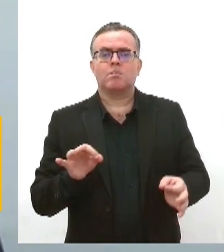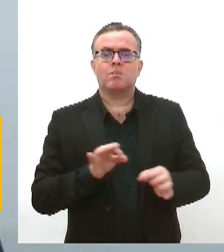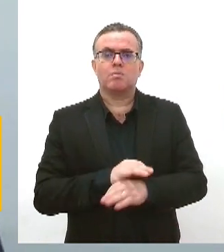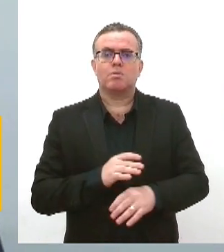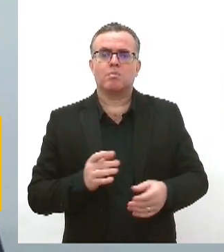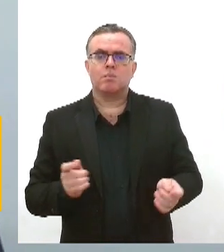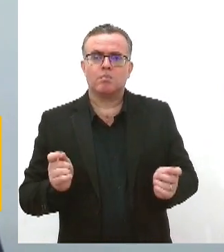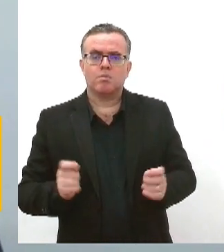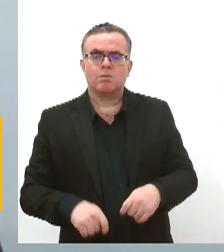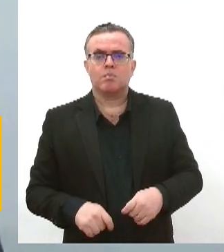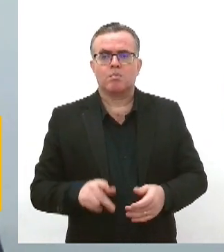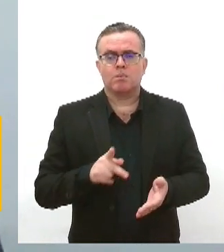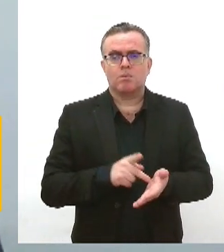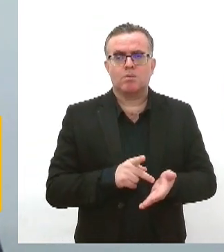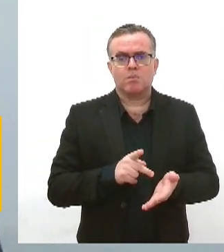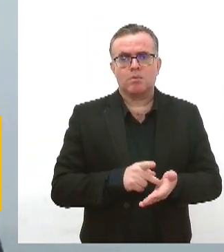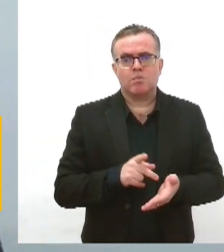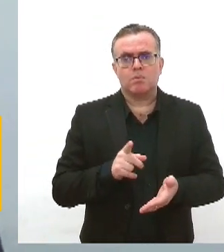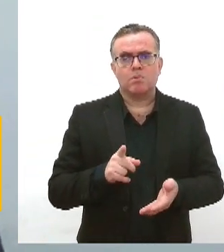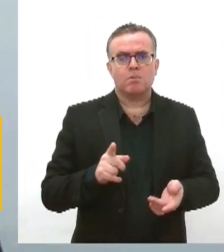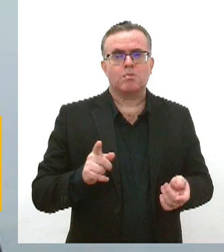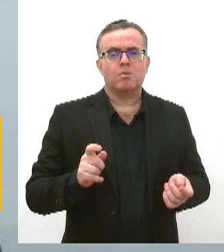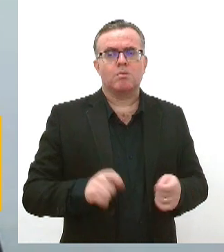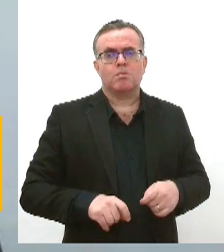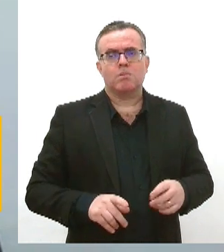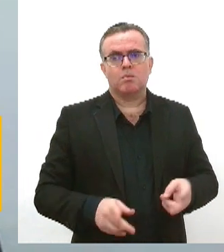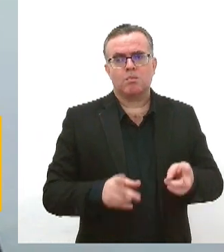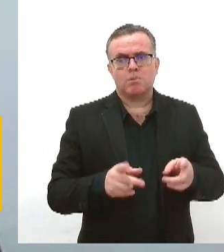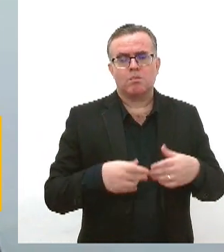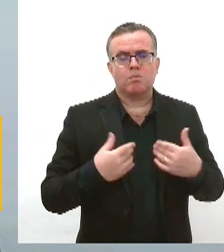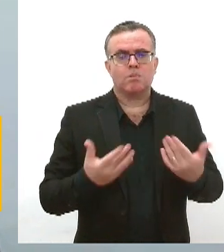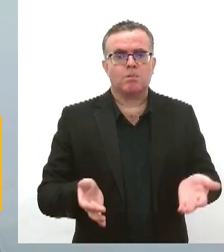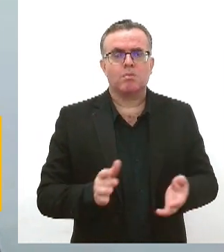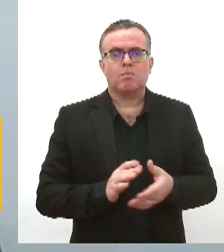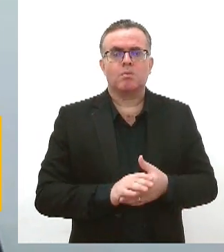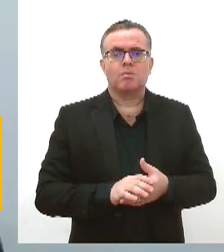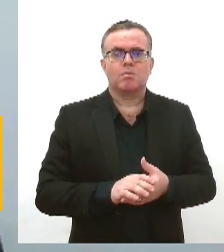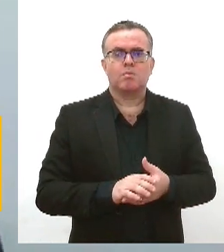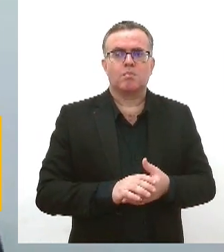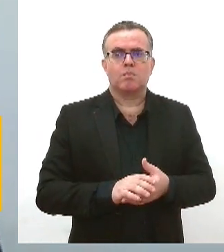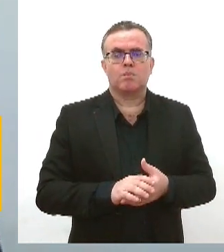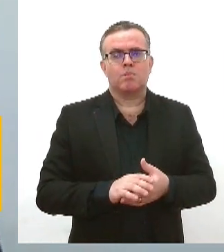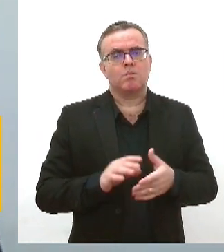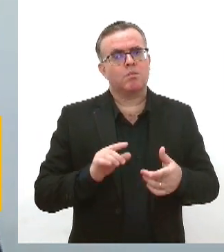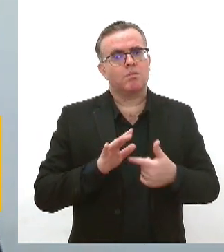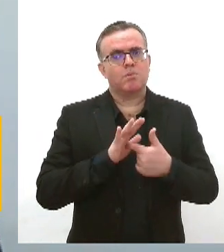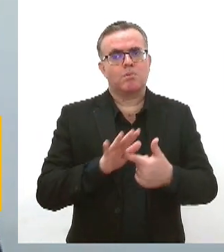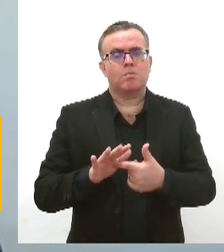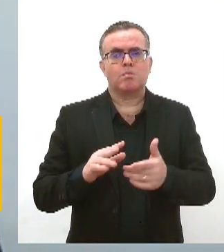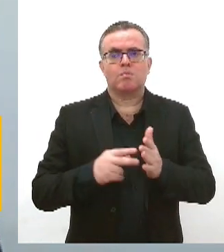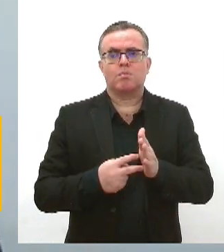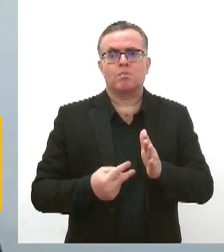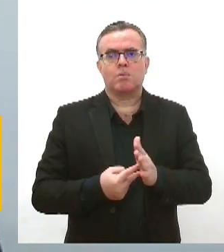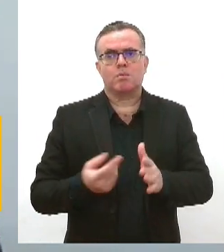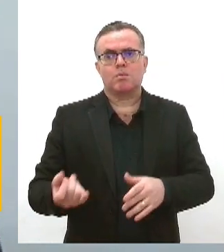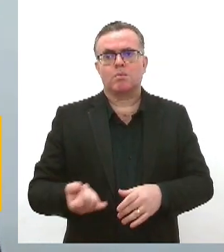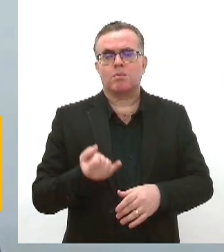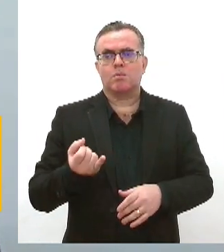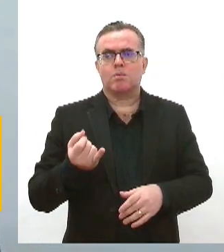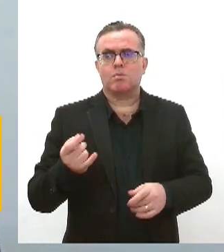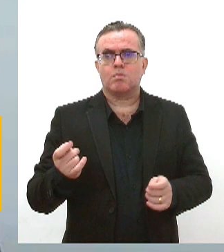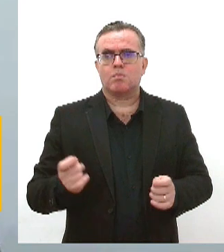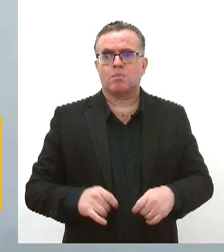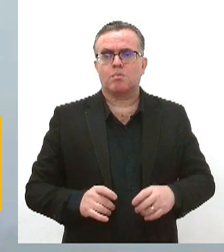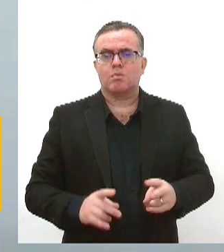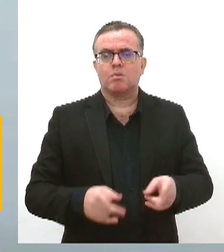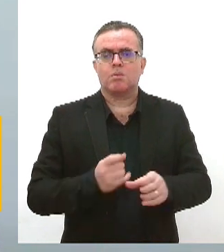realmente tem uma representatividade significativa na UNALI, já vem de muitos anos isso,